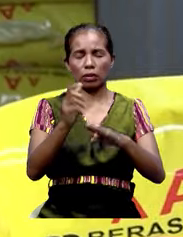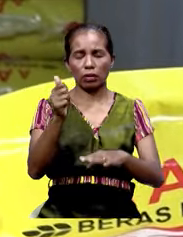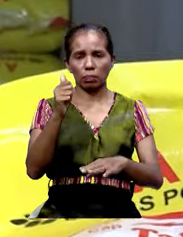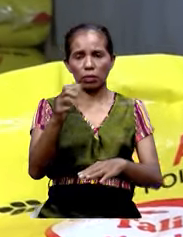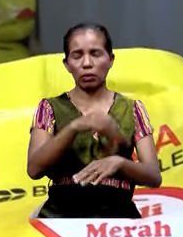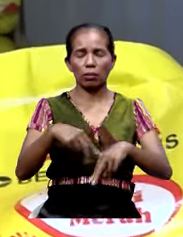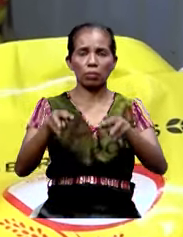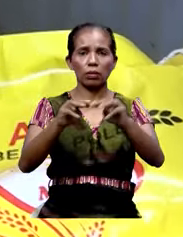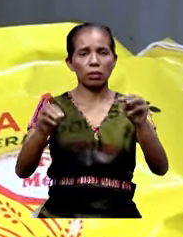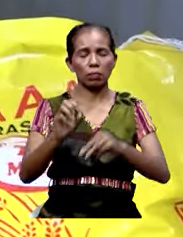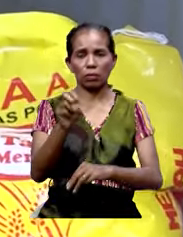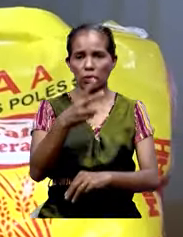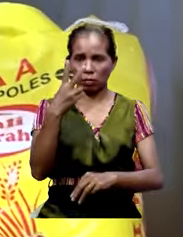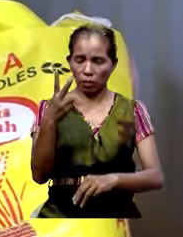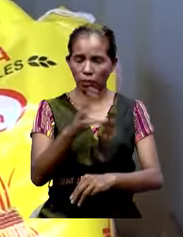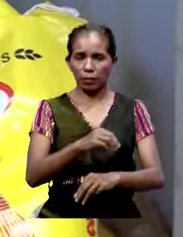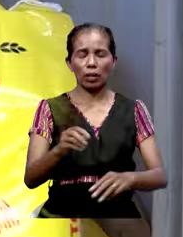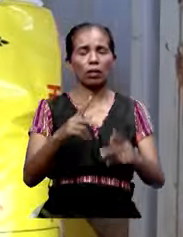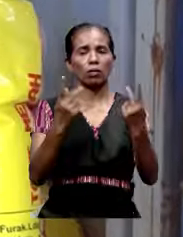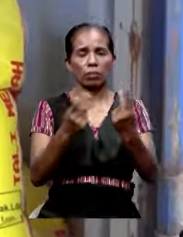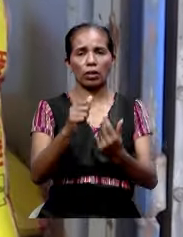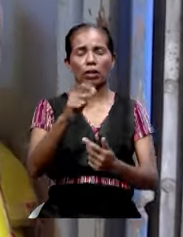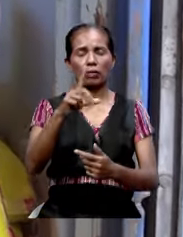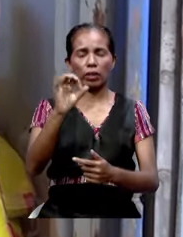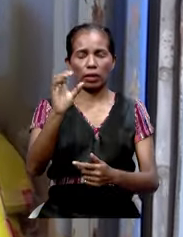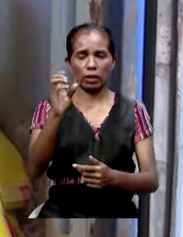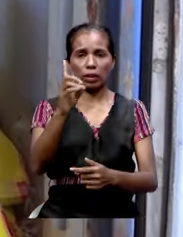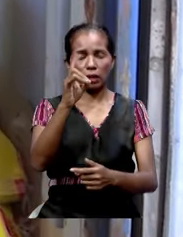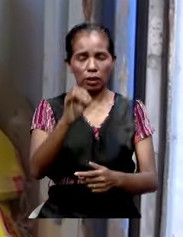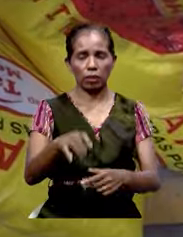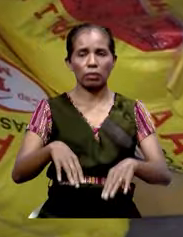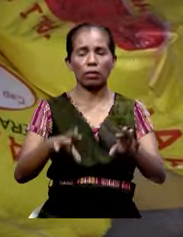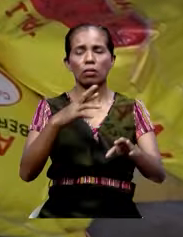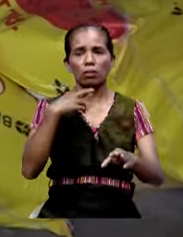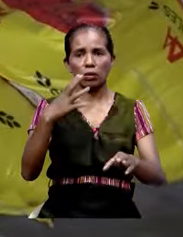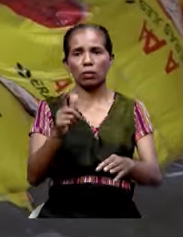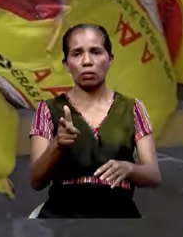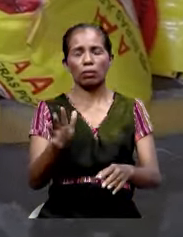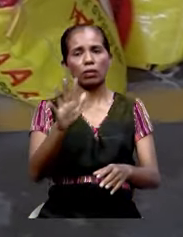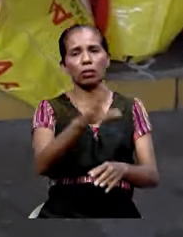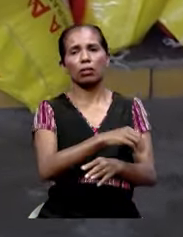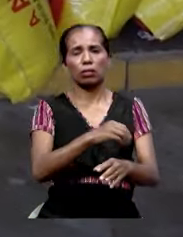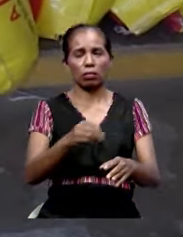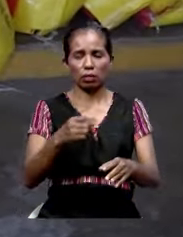rua. Além de ne empresa Alfa Dili se fan fos o quilograma arunulo recen lima ho folin